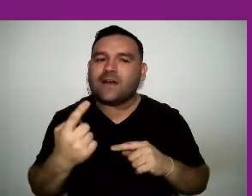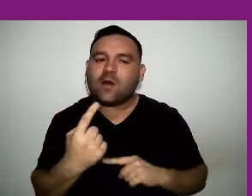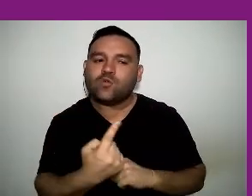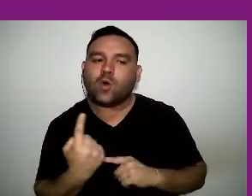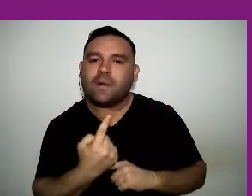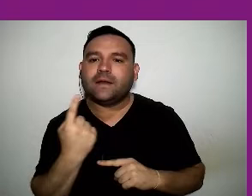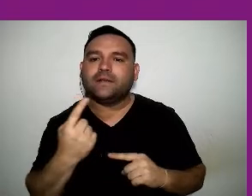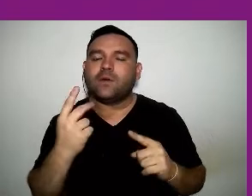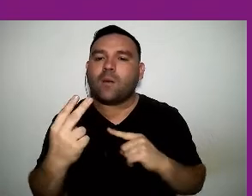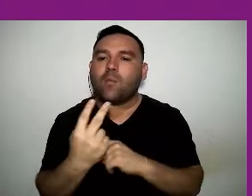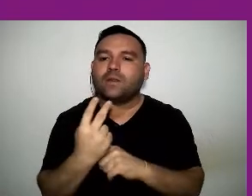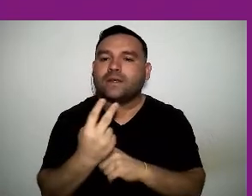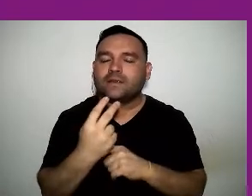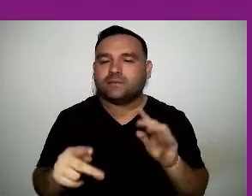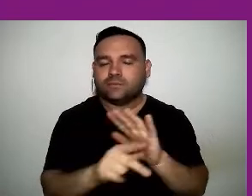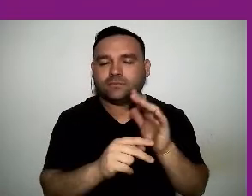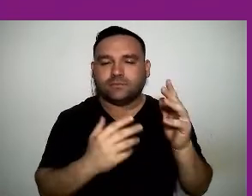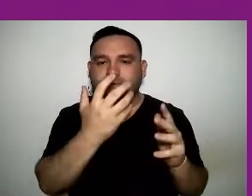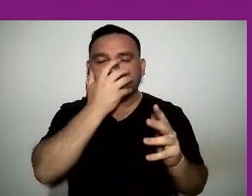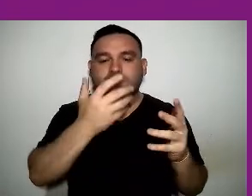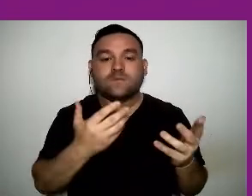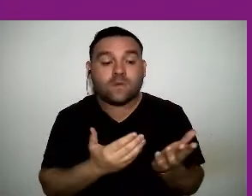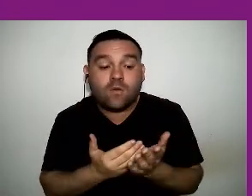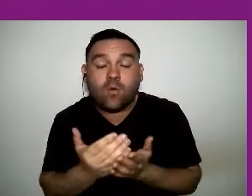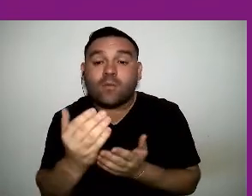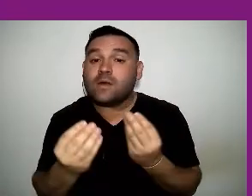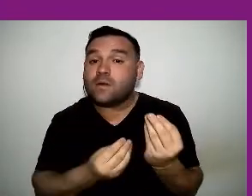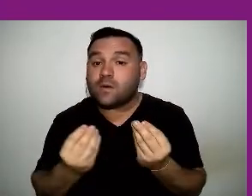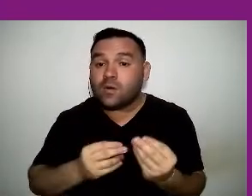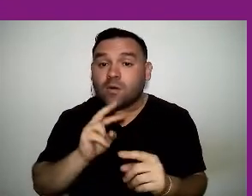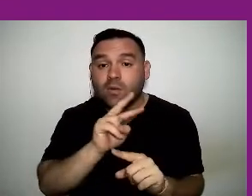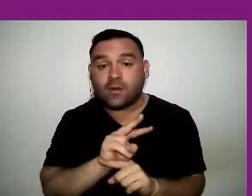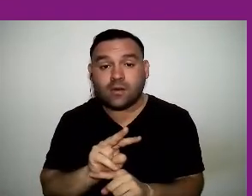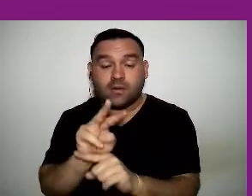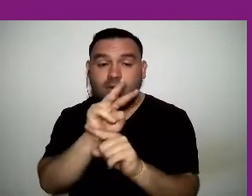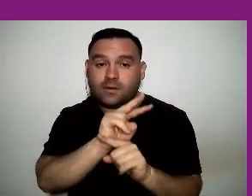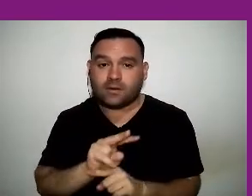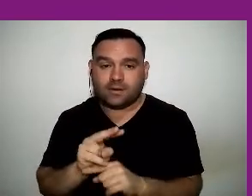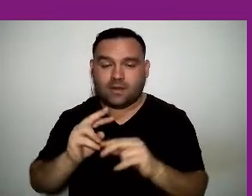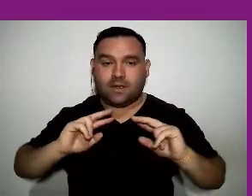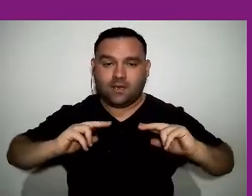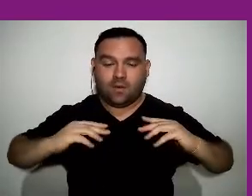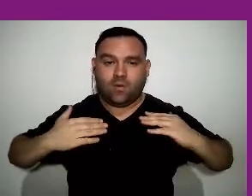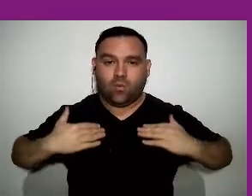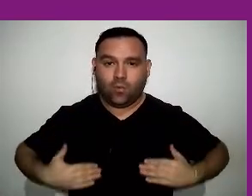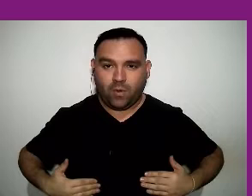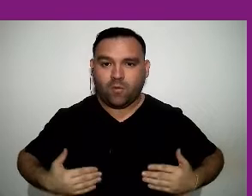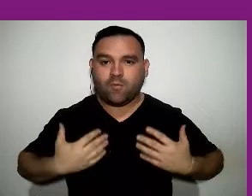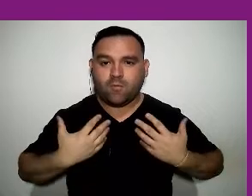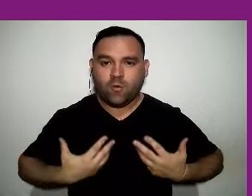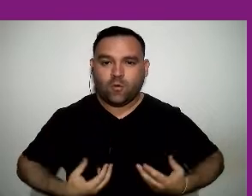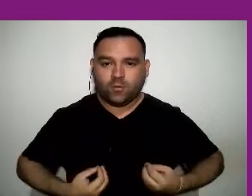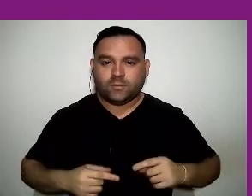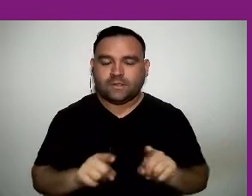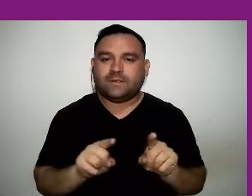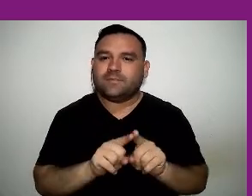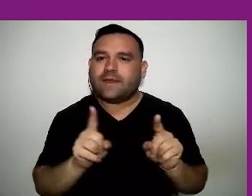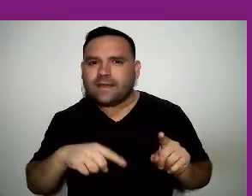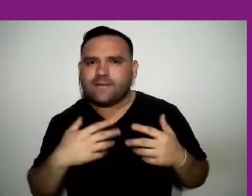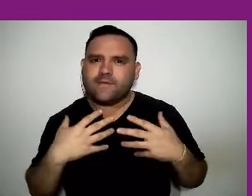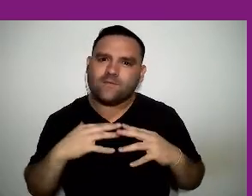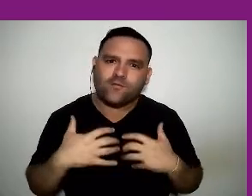de ventilação. Como podemos proteger os pulmões? Esses sistemas são efetivos ou